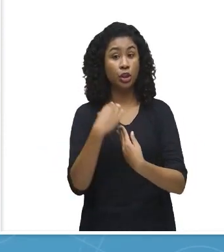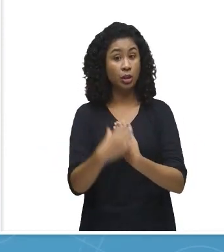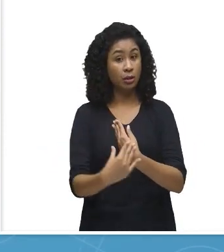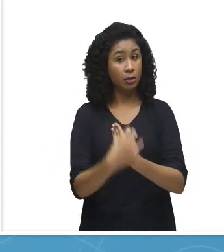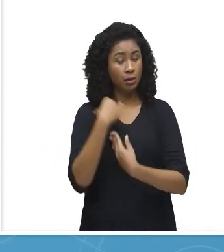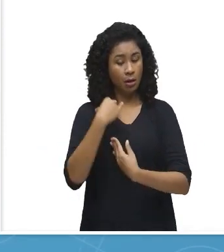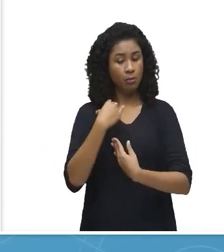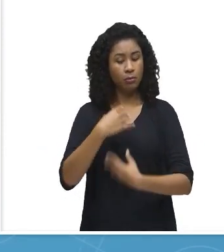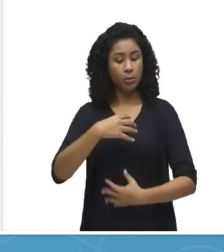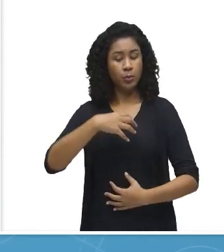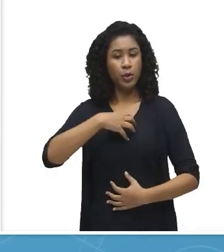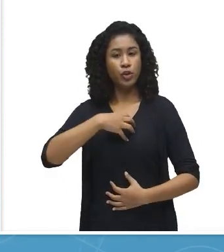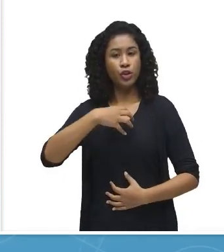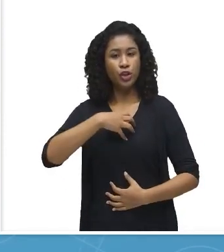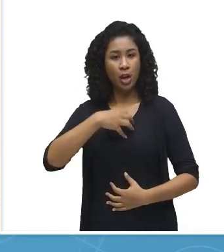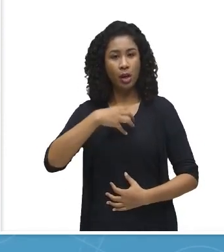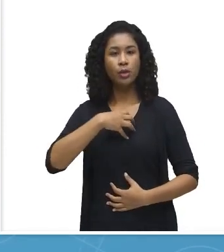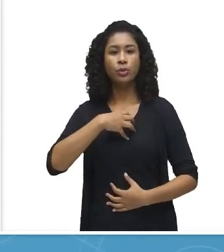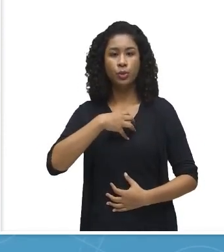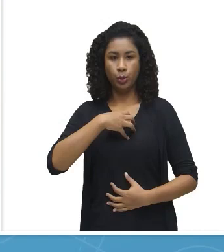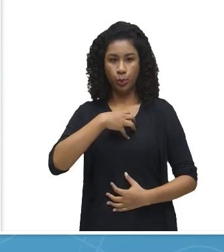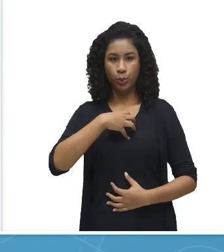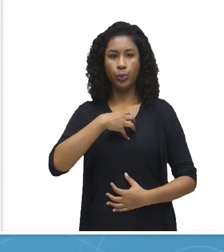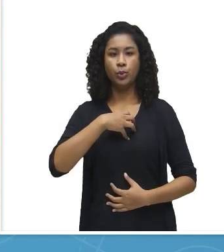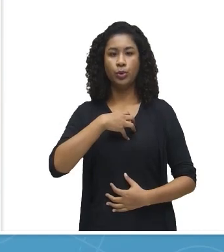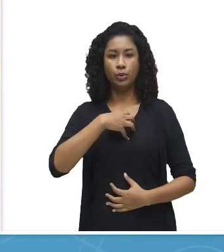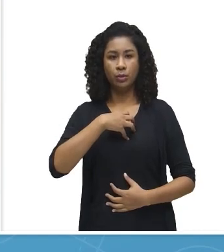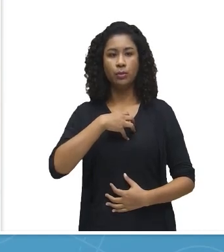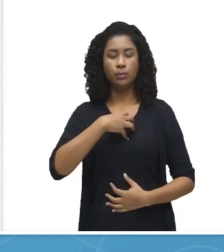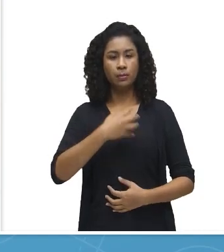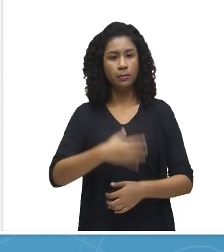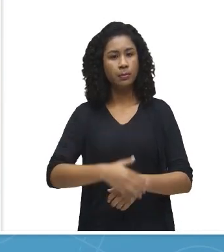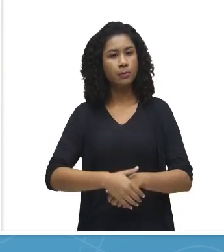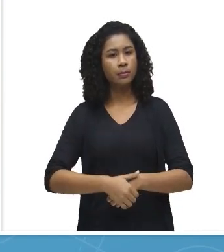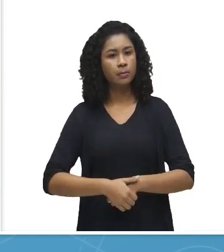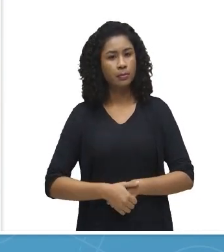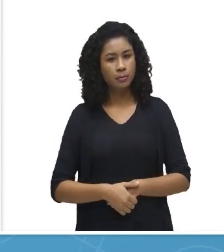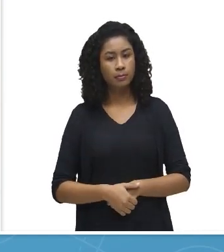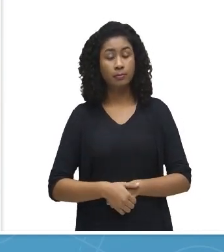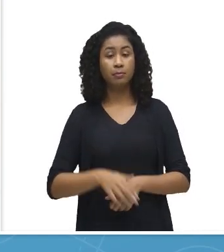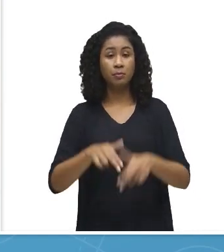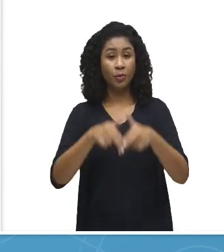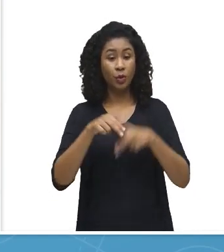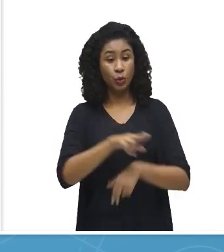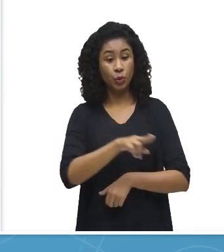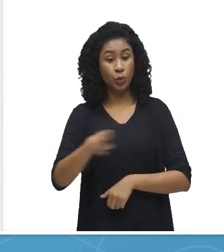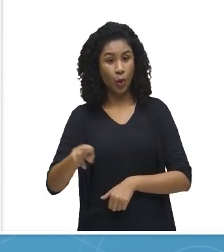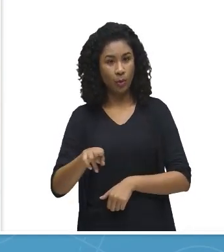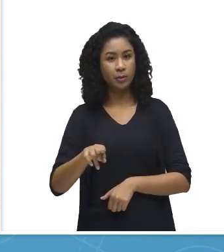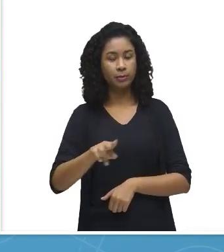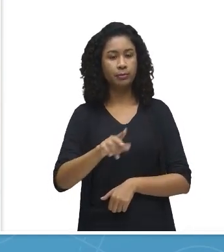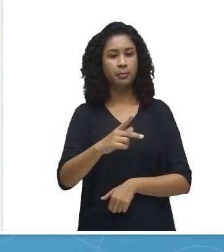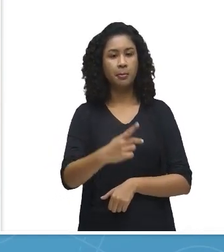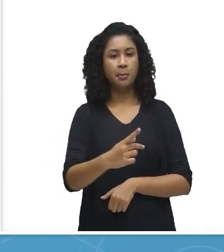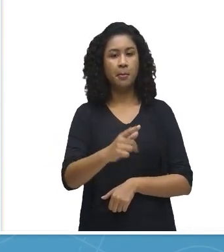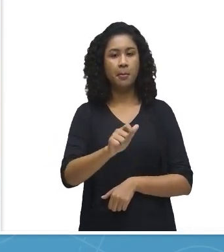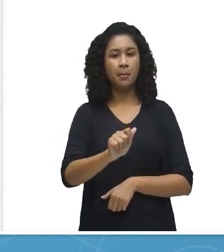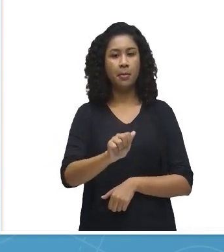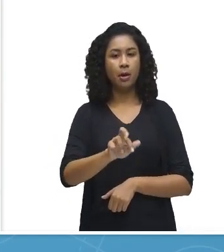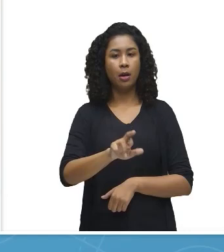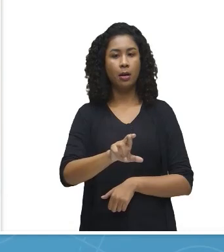orientador, digamos que isso tudo é paradigma. E